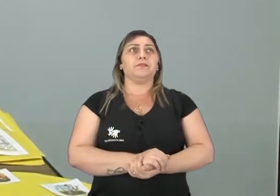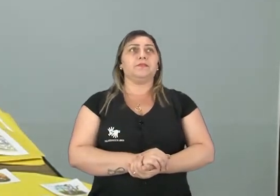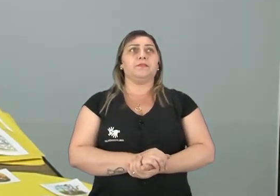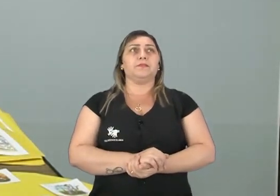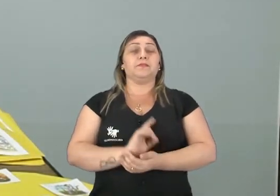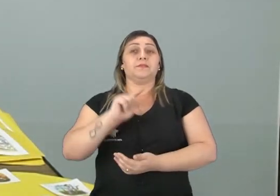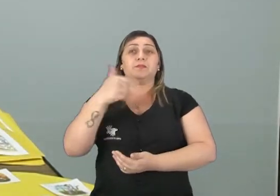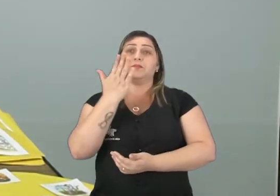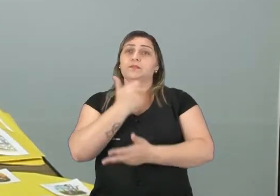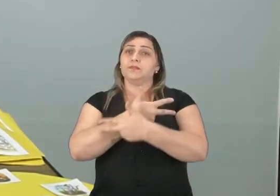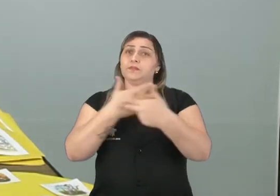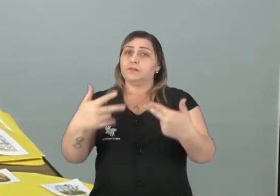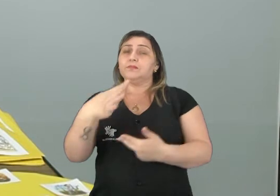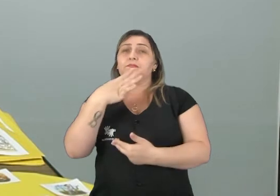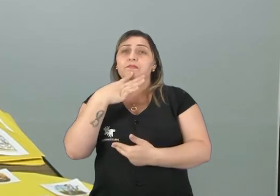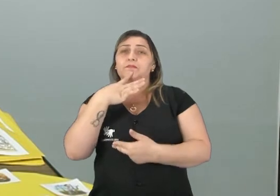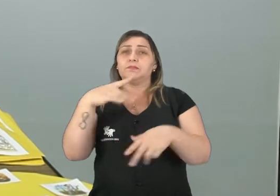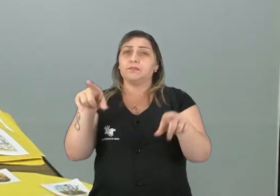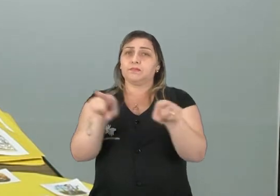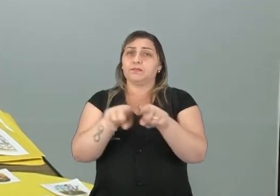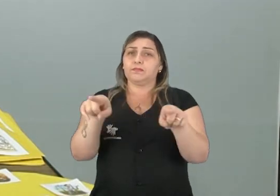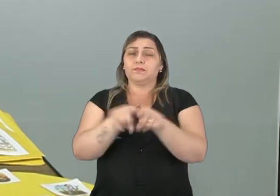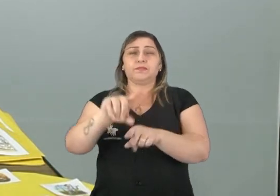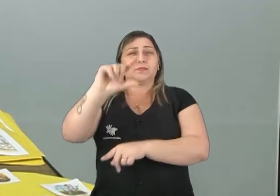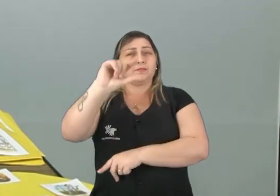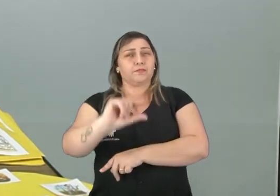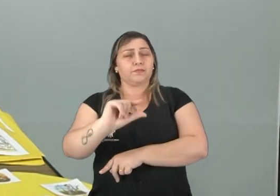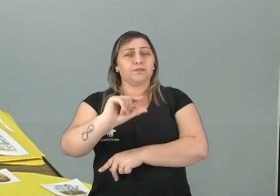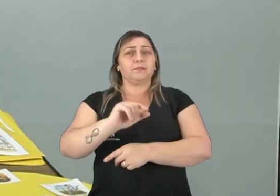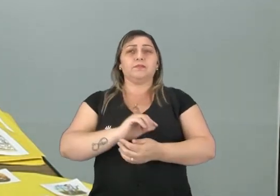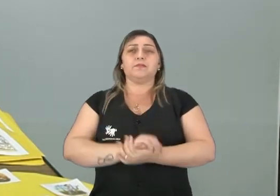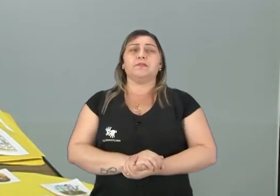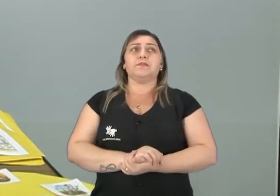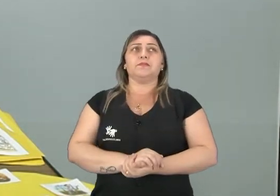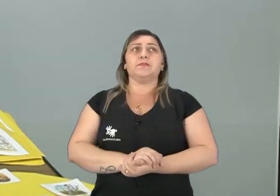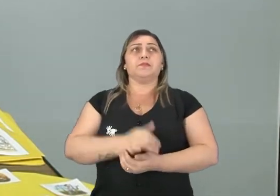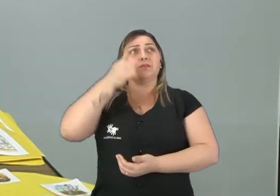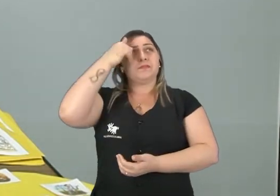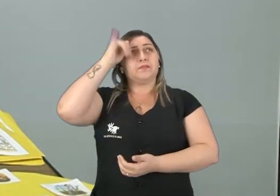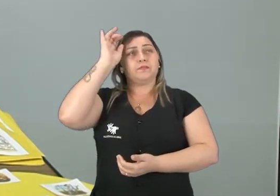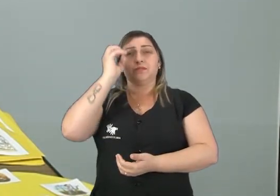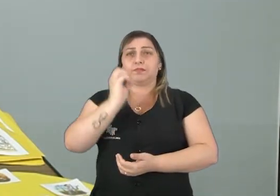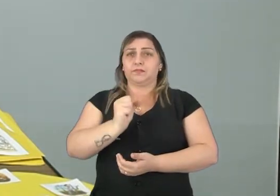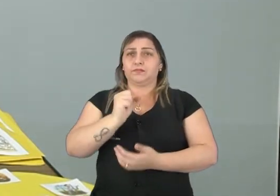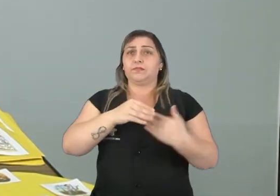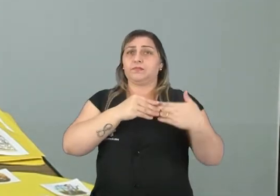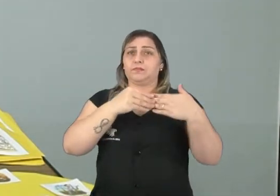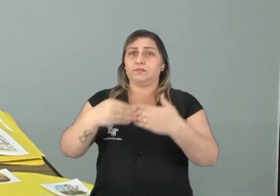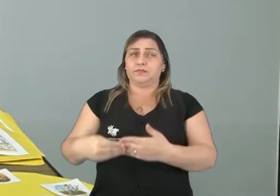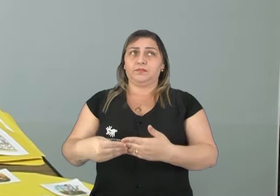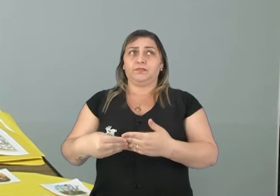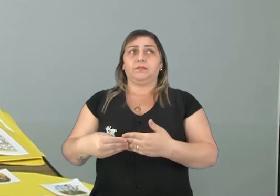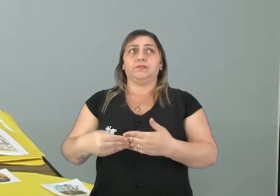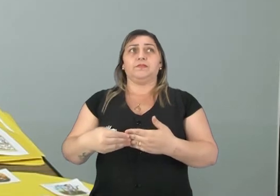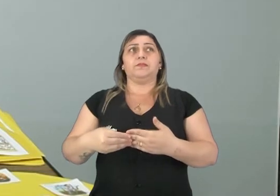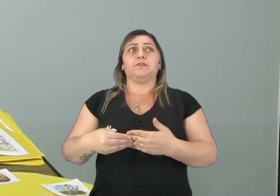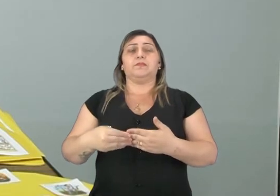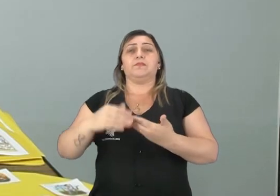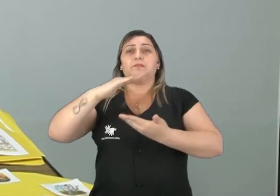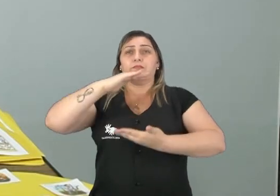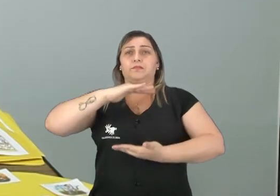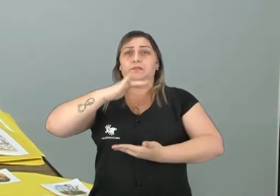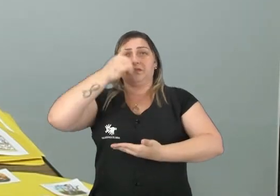Outro alimento que nós vamos conhecer também um pouquinho desse percurso é o leite. Eu trouxe aqui, ó, o leite de